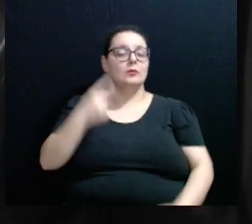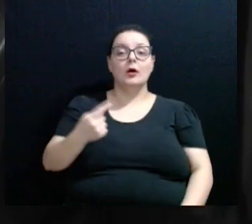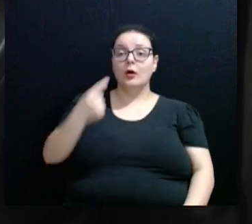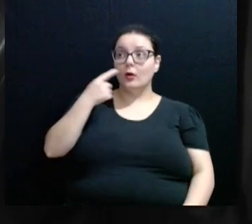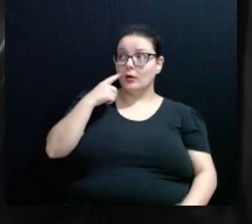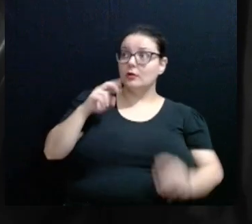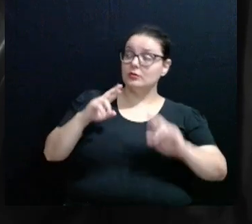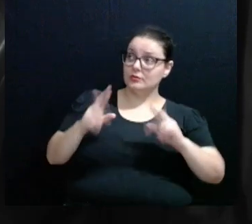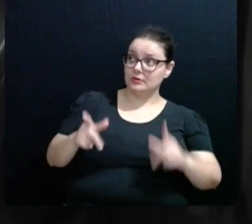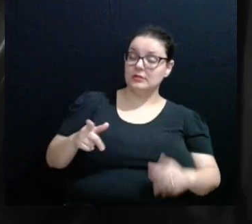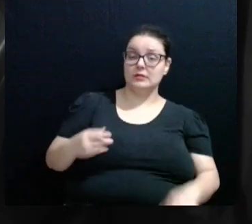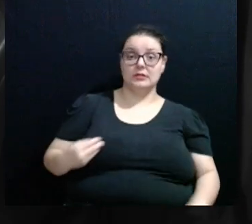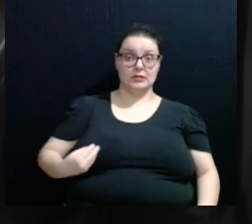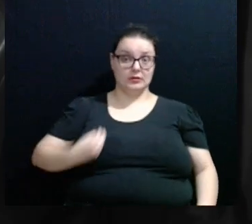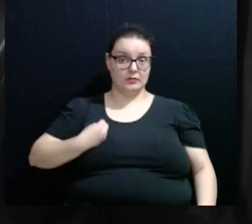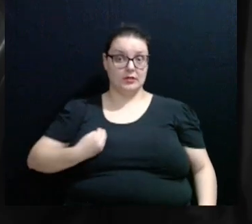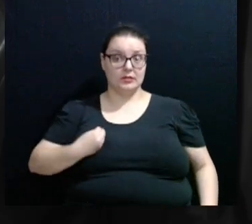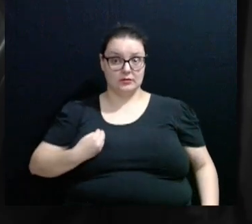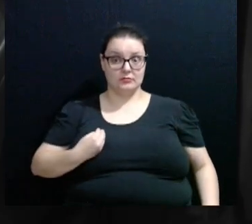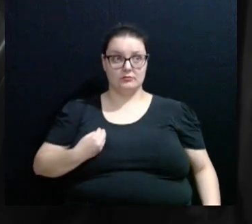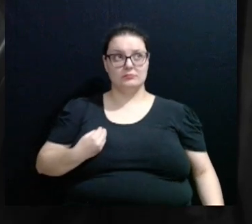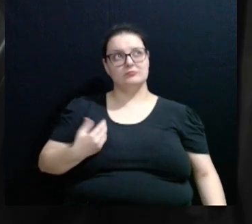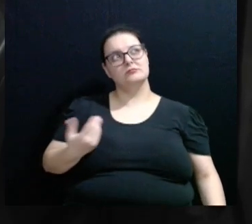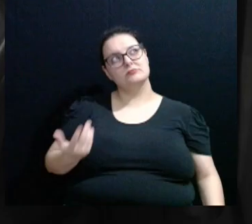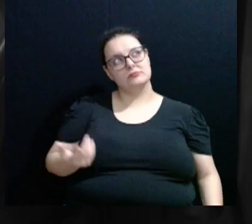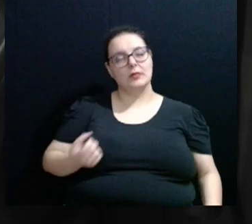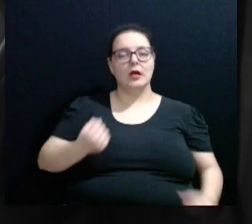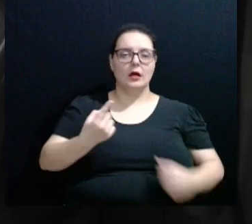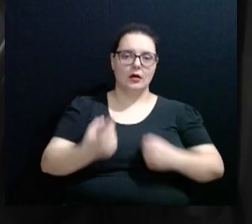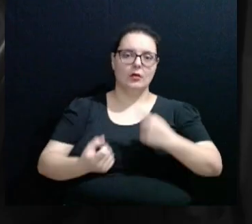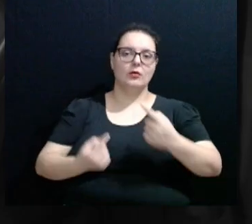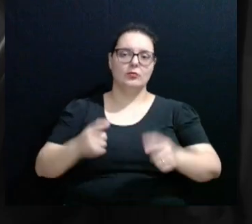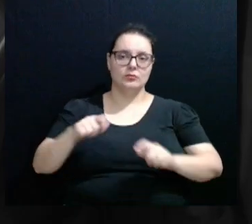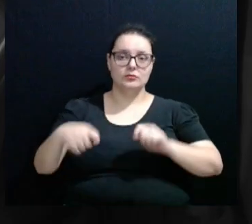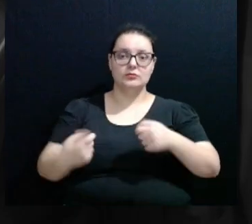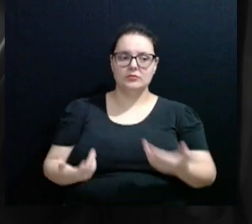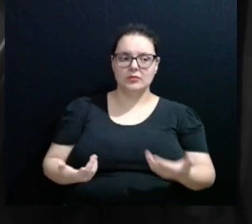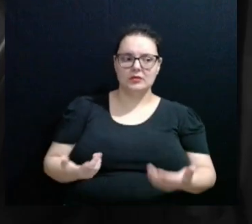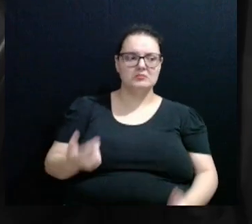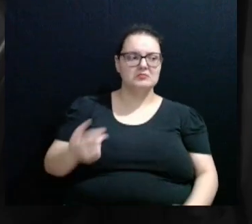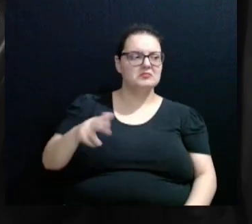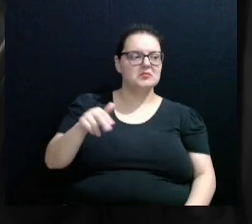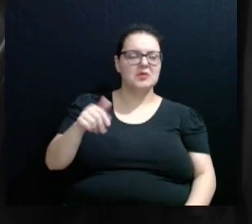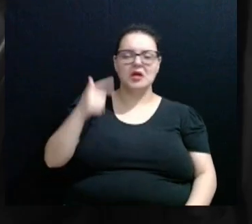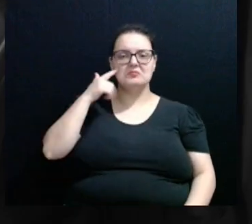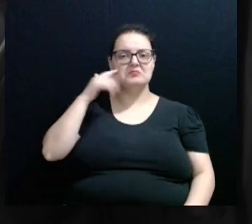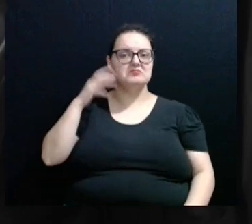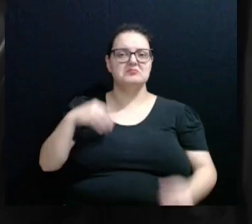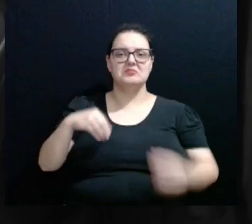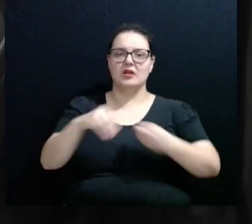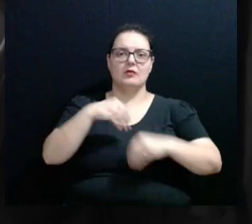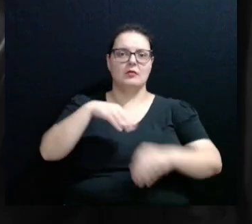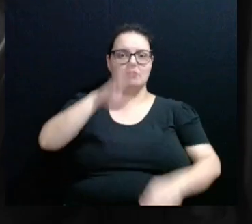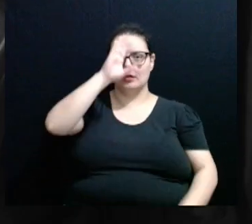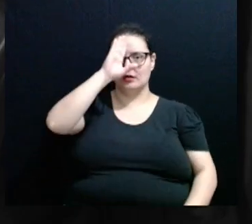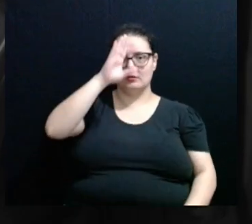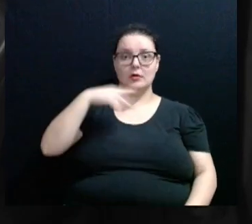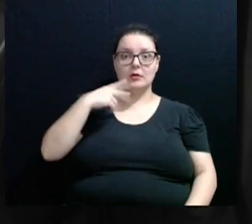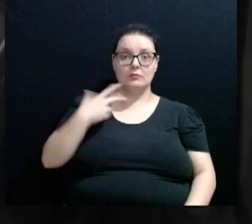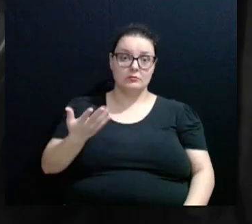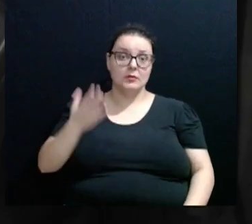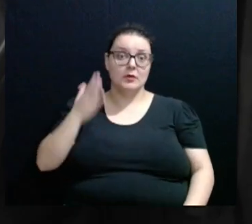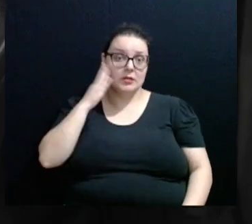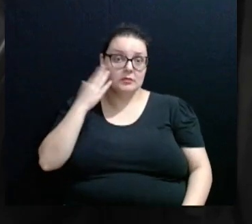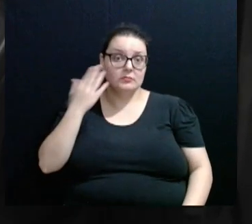que na vida a gente tem alguns sinais, né? Mas eu nunca imaginei me envolver diretamente na política, mas eu sabia que